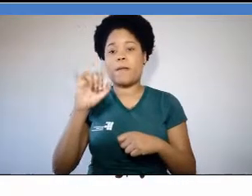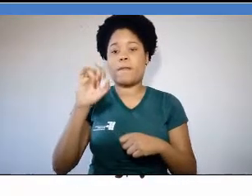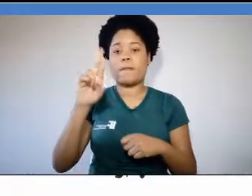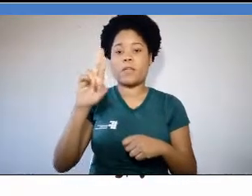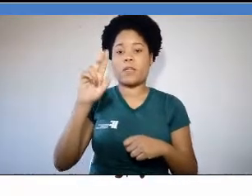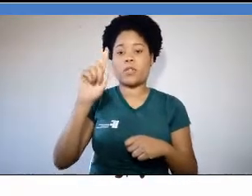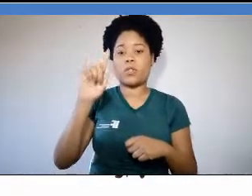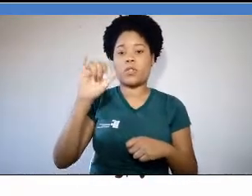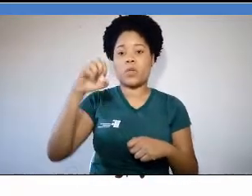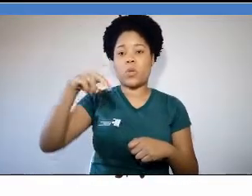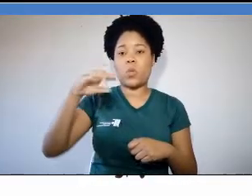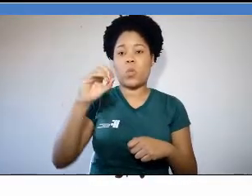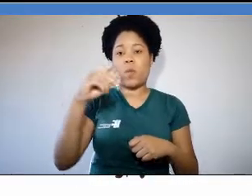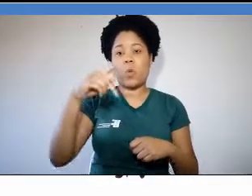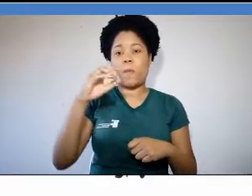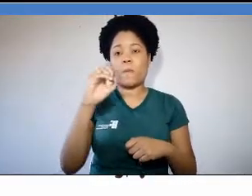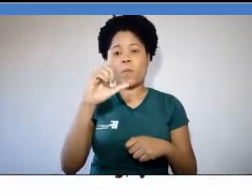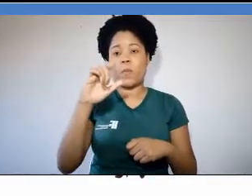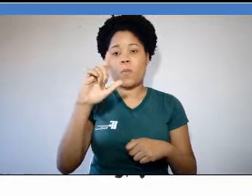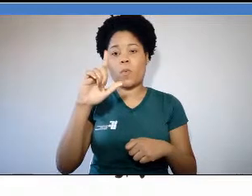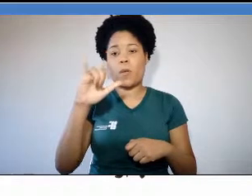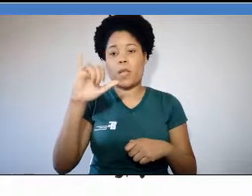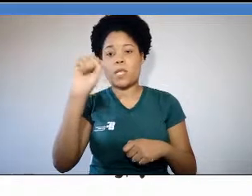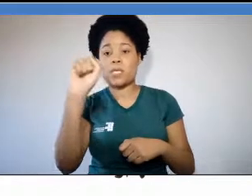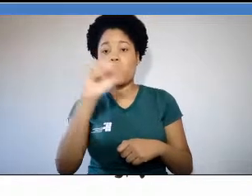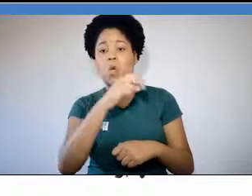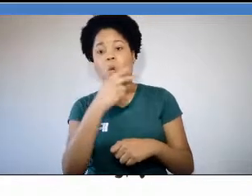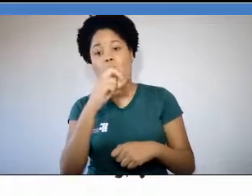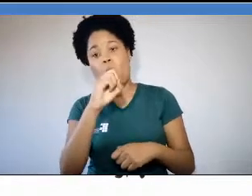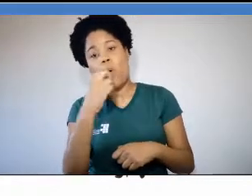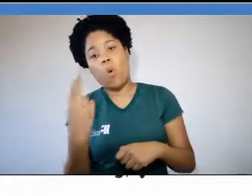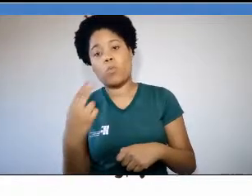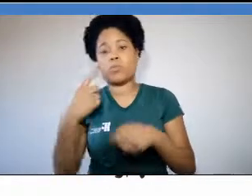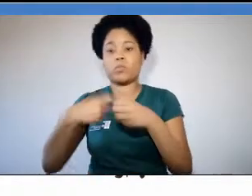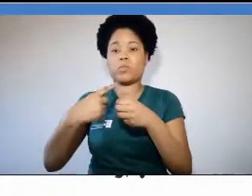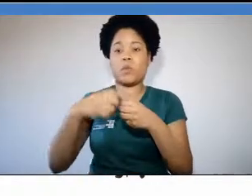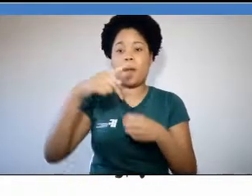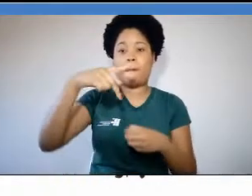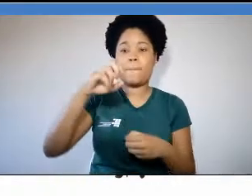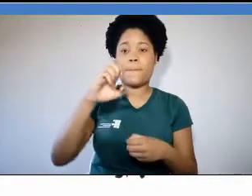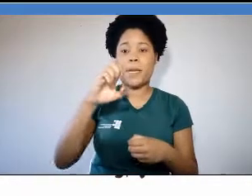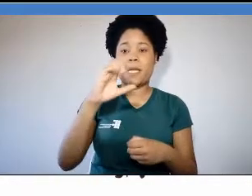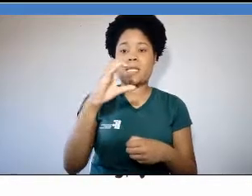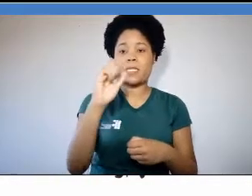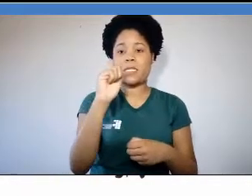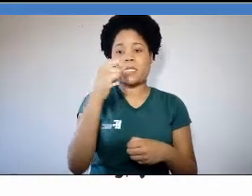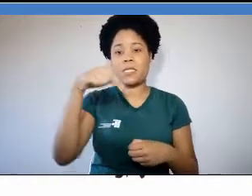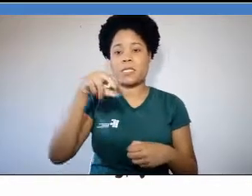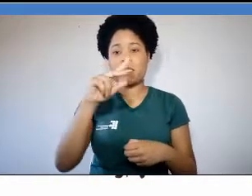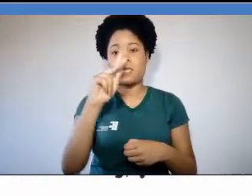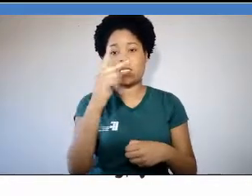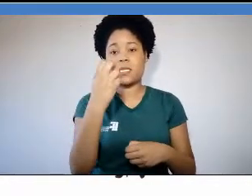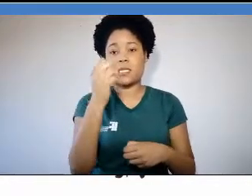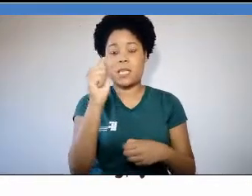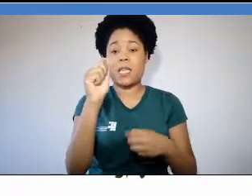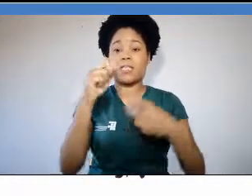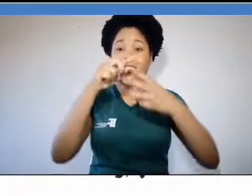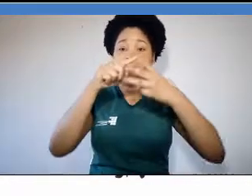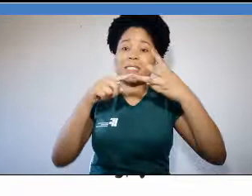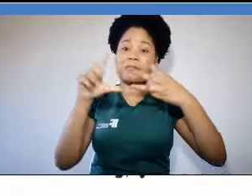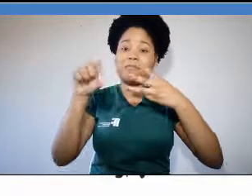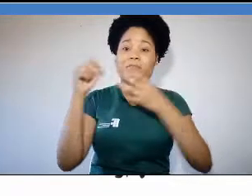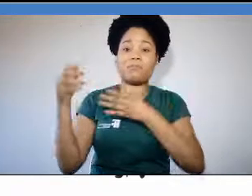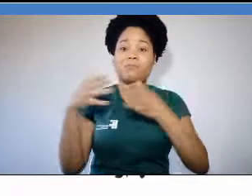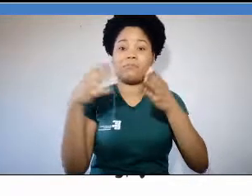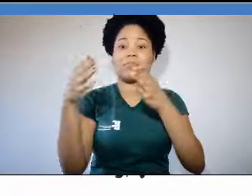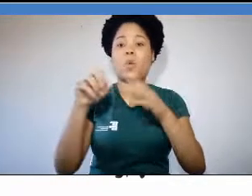por Virginópolis, é outro caminho, ou podemos passar por Peçanha. Então, eu tenho 3 rotas para chegar ao mesmo destino.